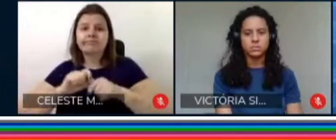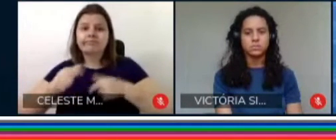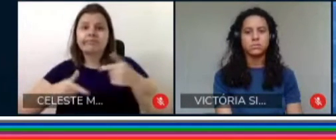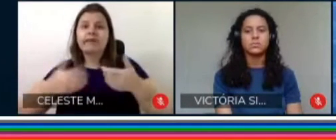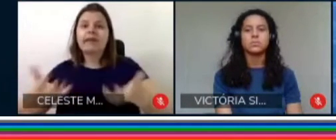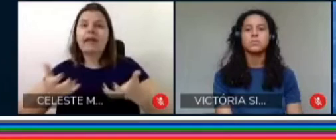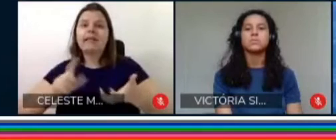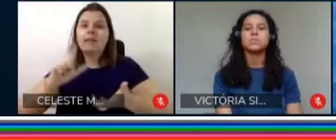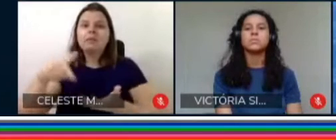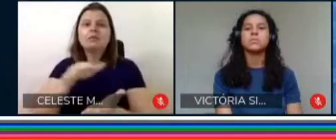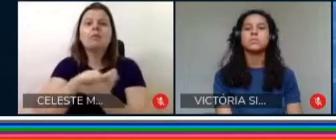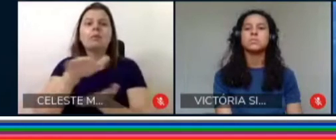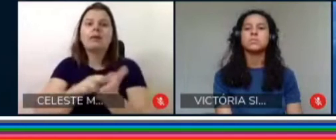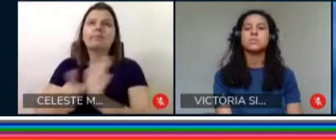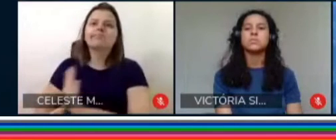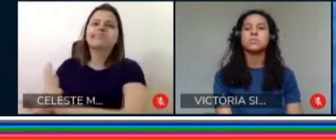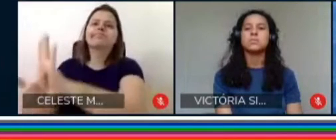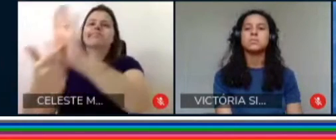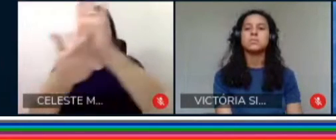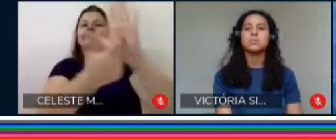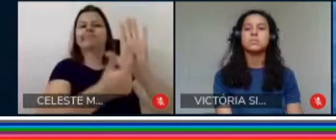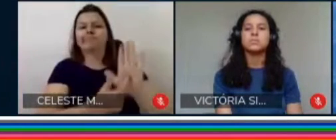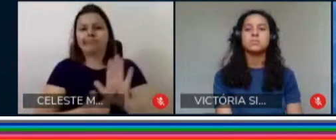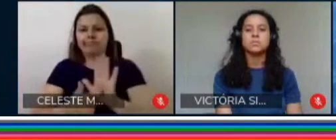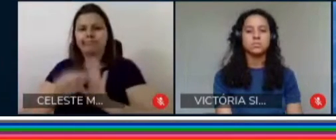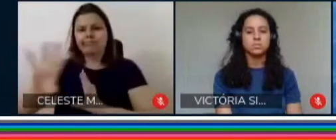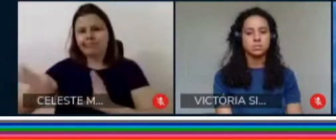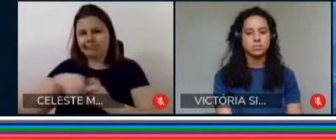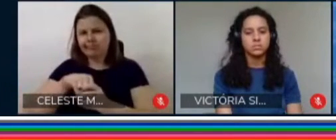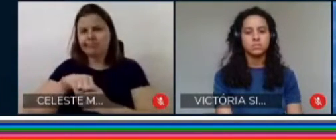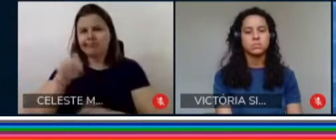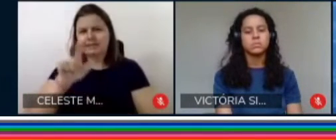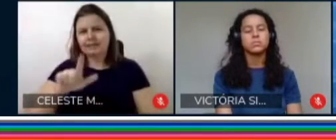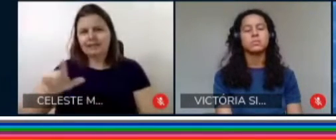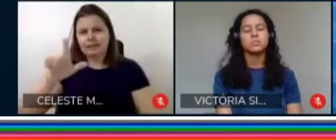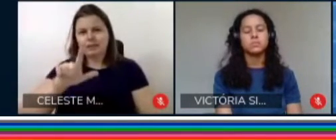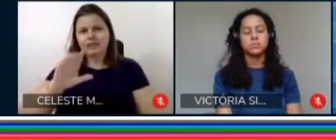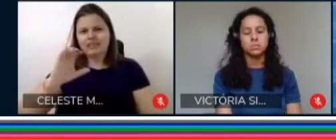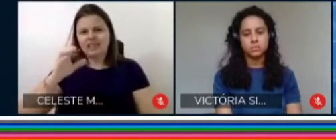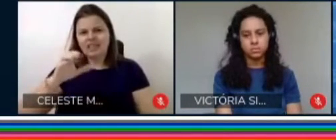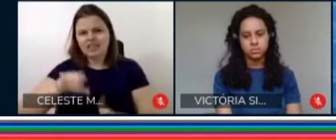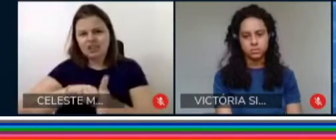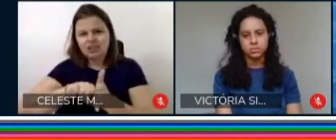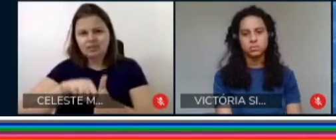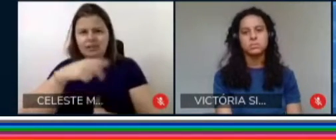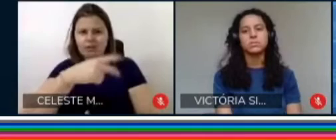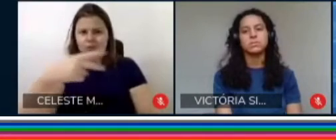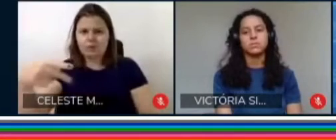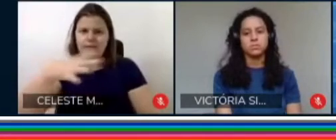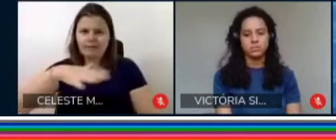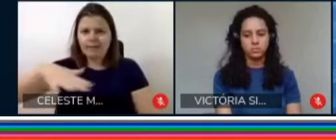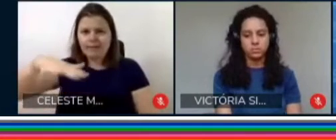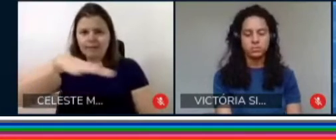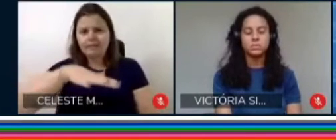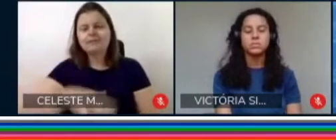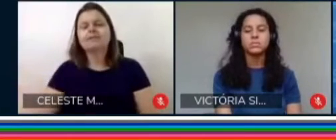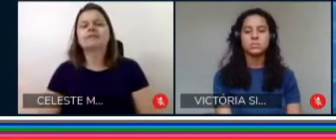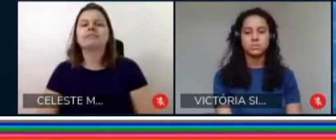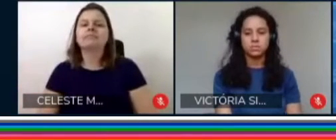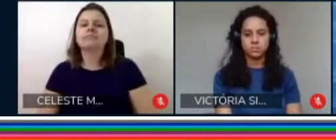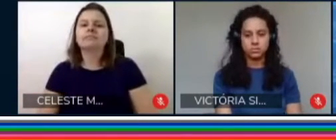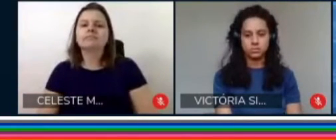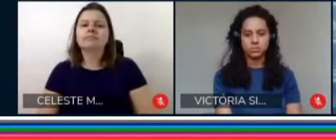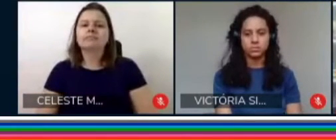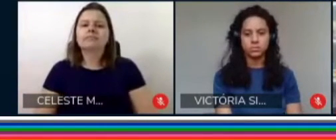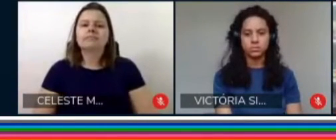que façam parte do corpo da literatura científica da sua área, né? Então, esses ficam por